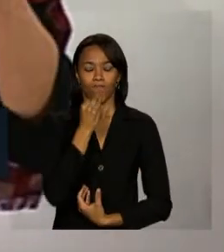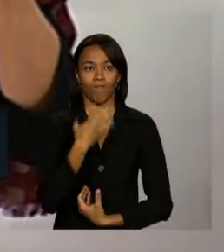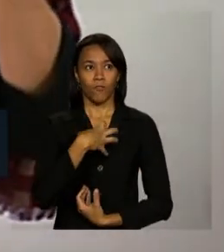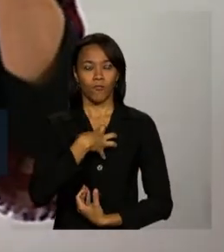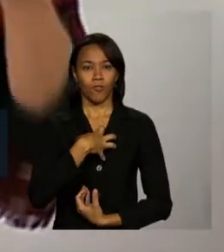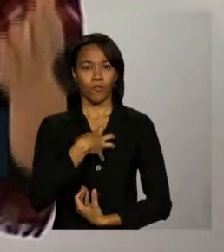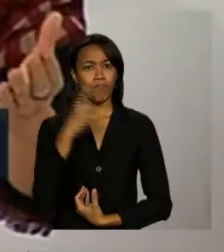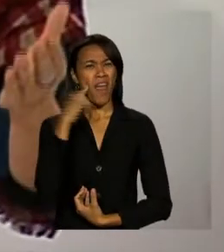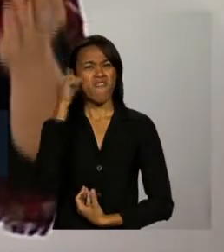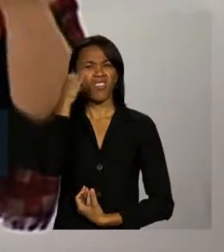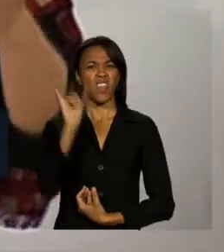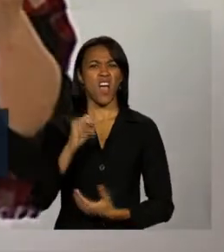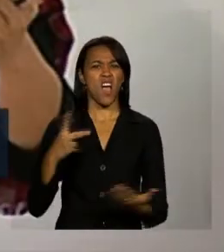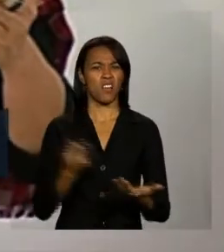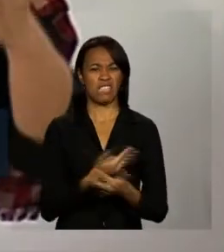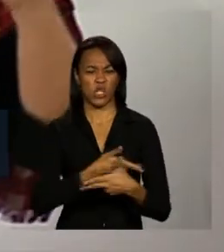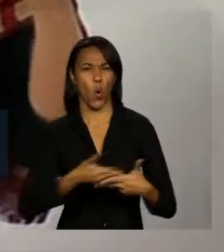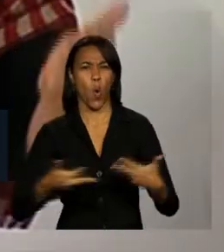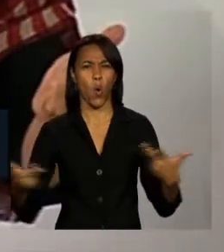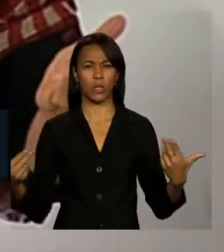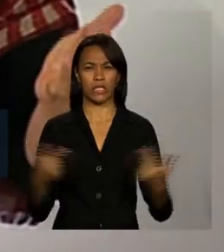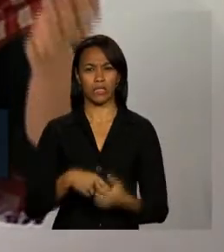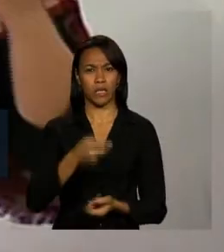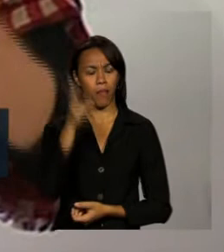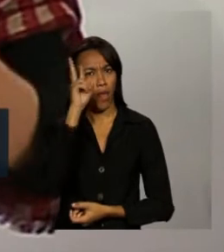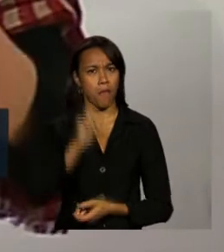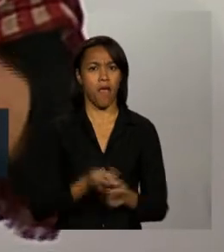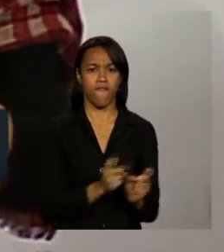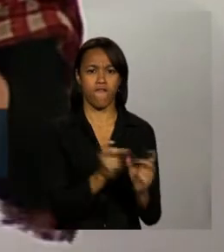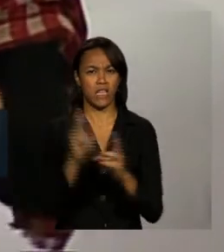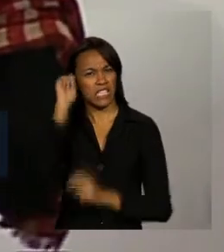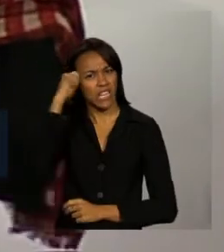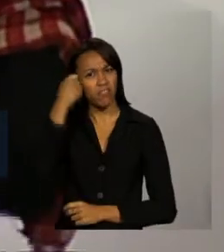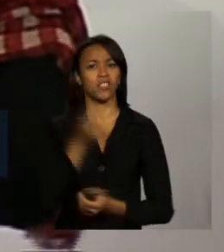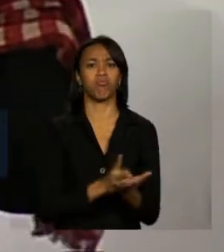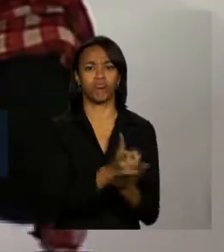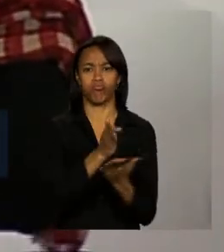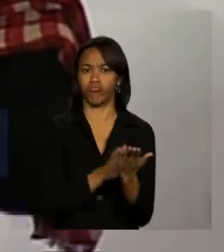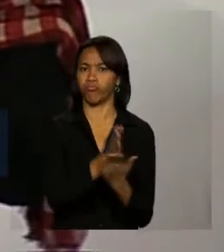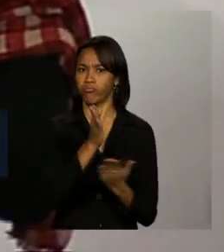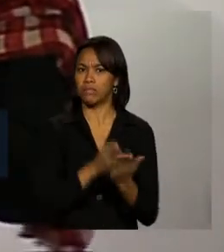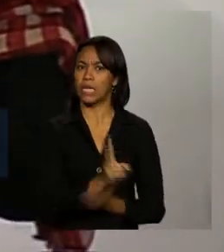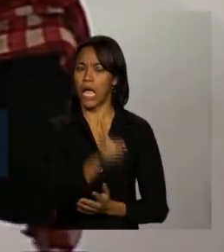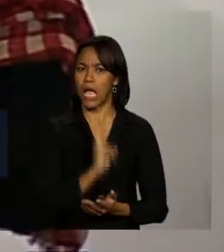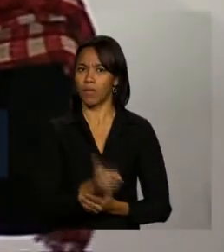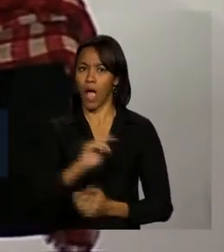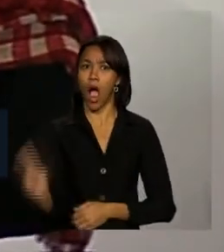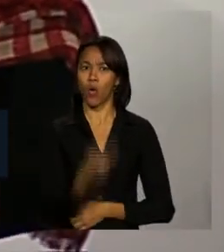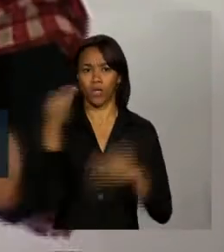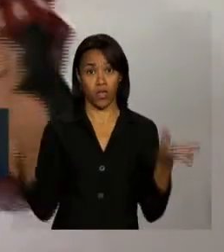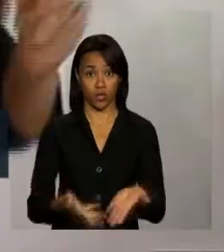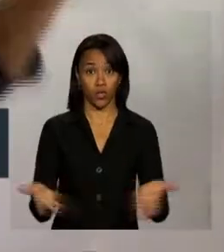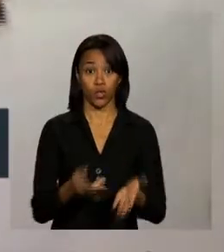fique tropeçando nos pedaços da escravidão que teima em continuar existindo na nossa